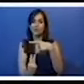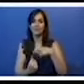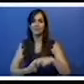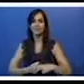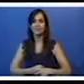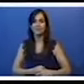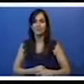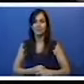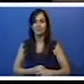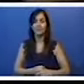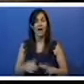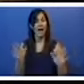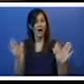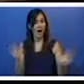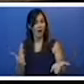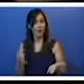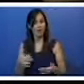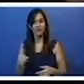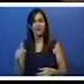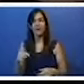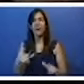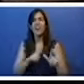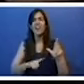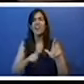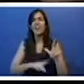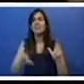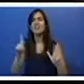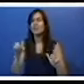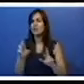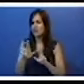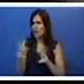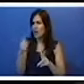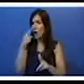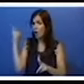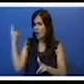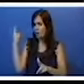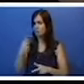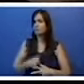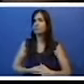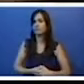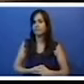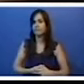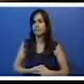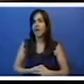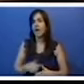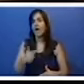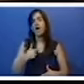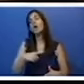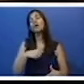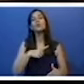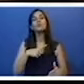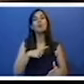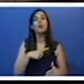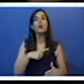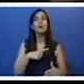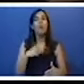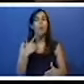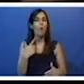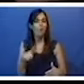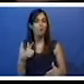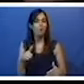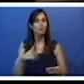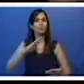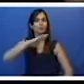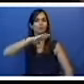dois agora essa letra de que é diferente lona vamos junto comigo eu tenho outra peso